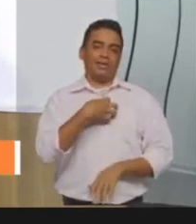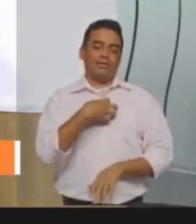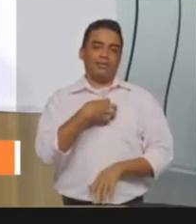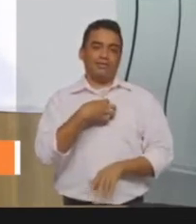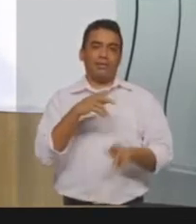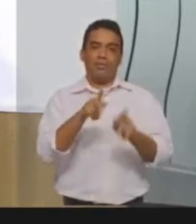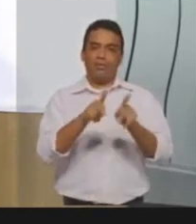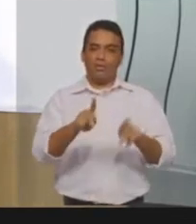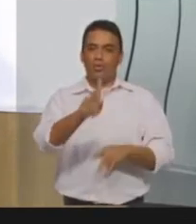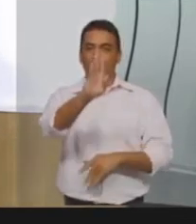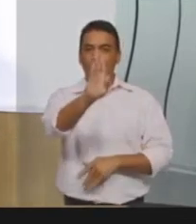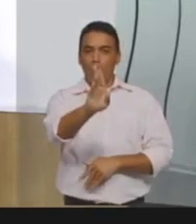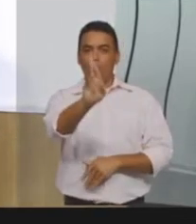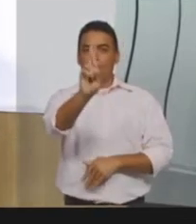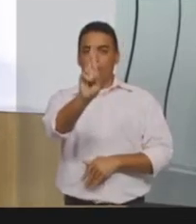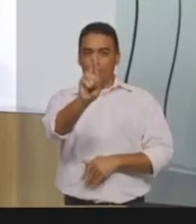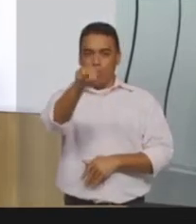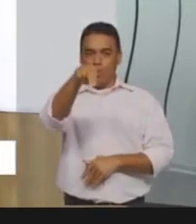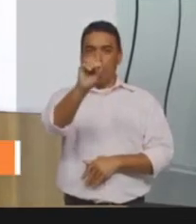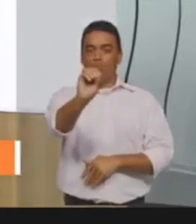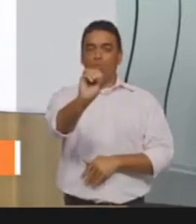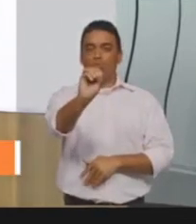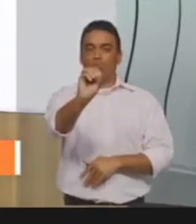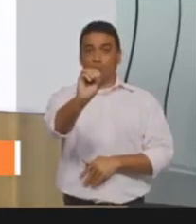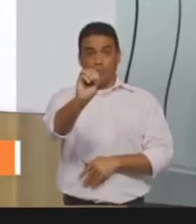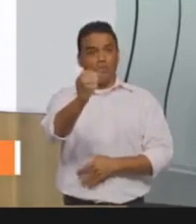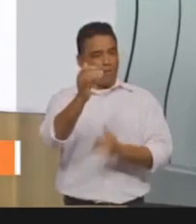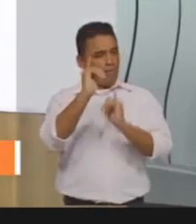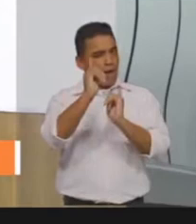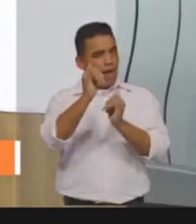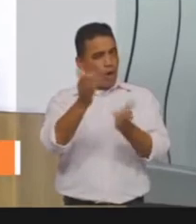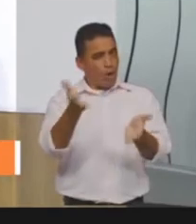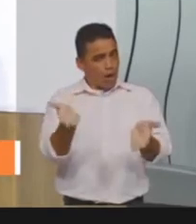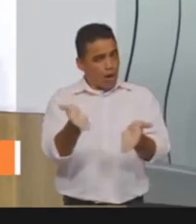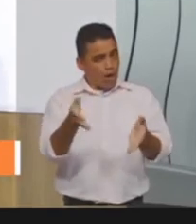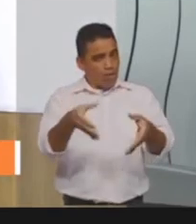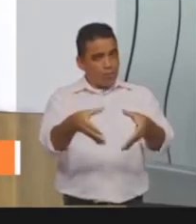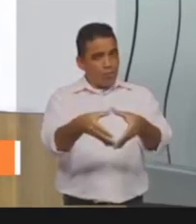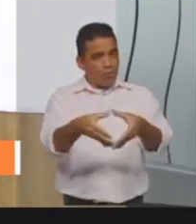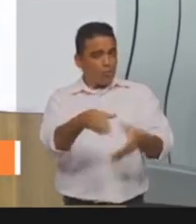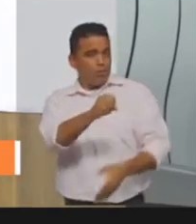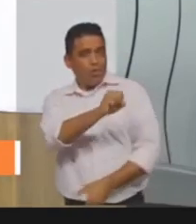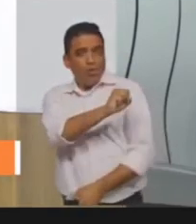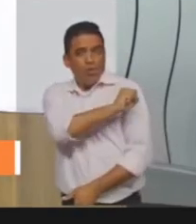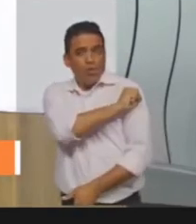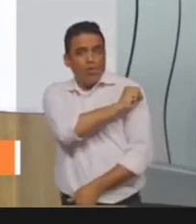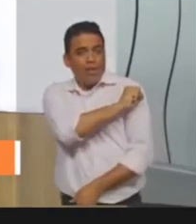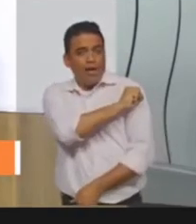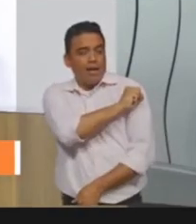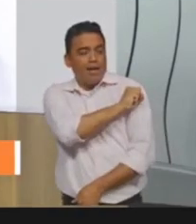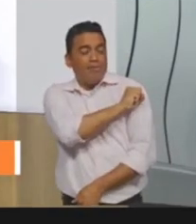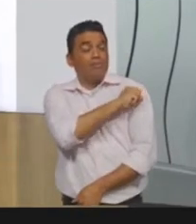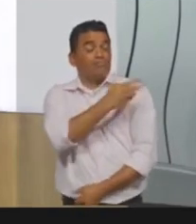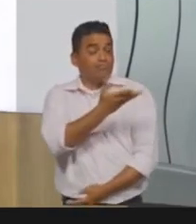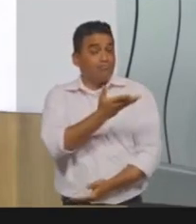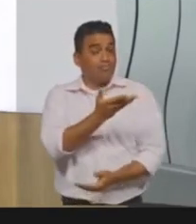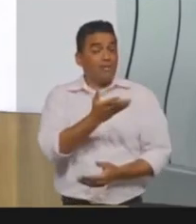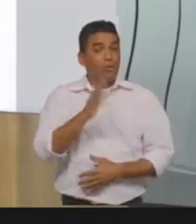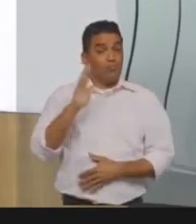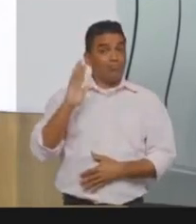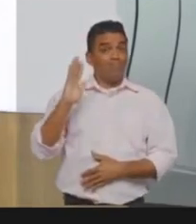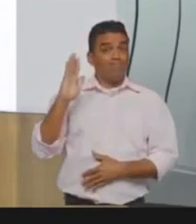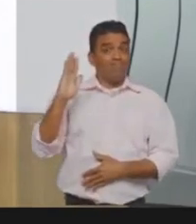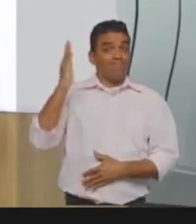professor de ciências. Eu vou falar com você agora, aluno do 8º ano do ensino fundamental, sobre clima e